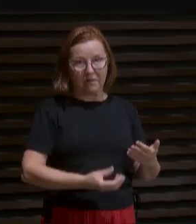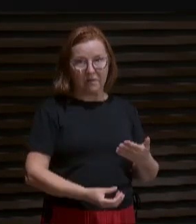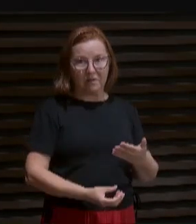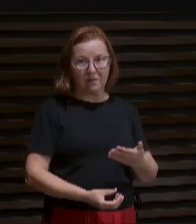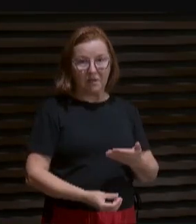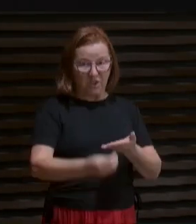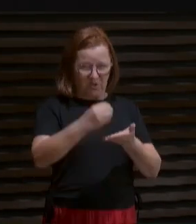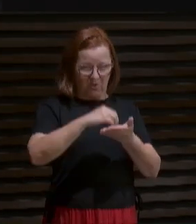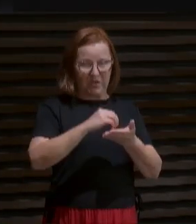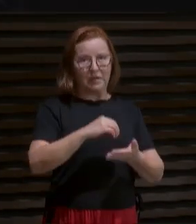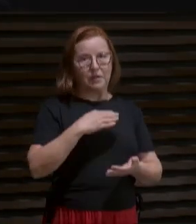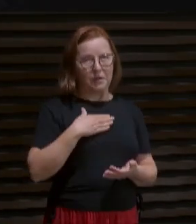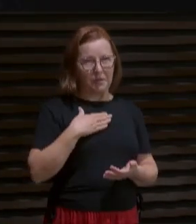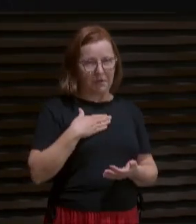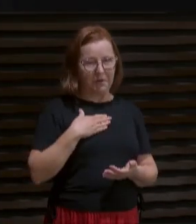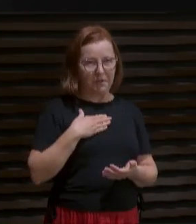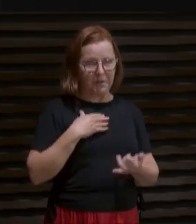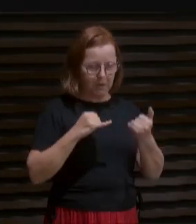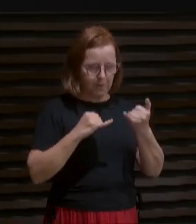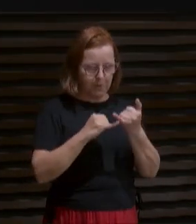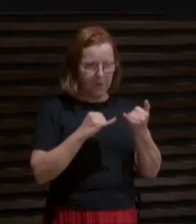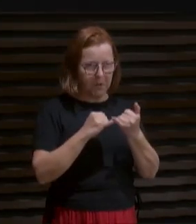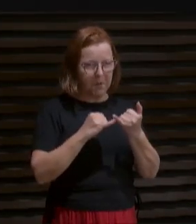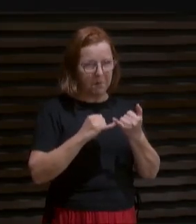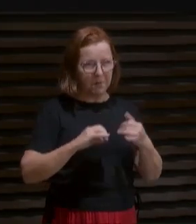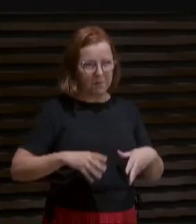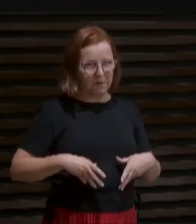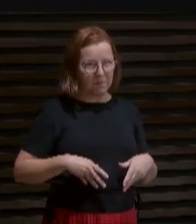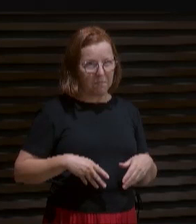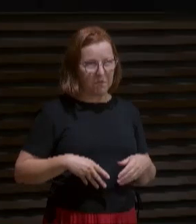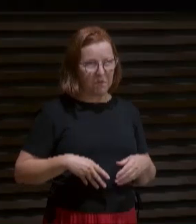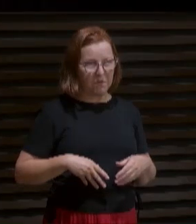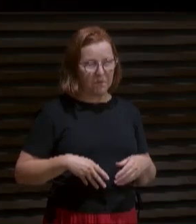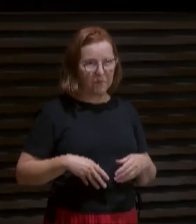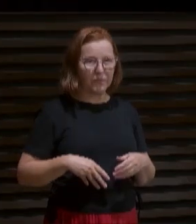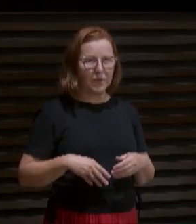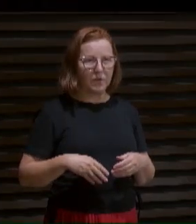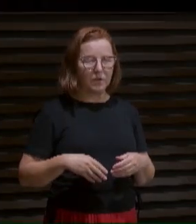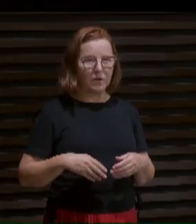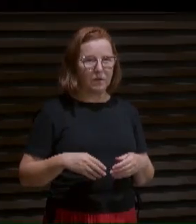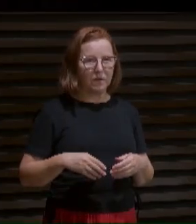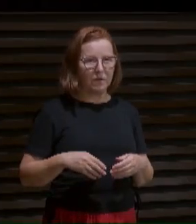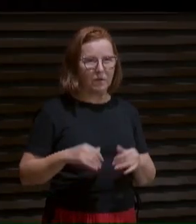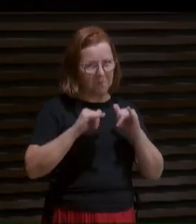carne, mensageiro de Satanás, para me esbofetear, a fim de que eu não me exalte. E quem pôs?